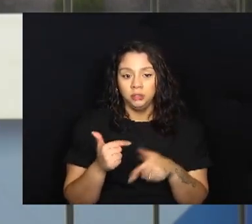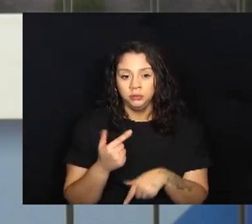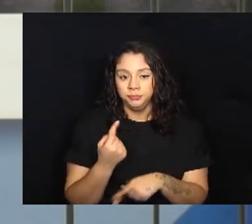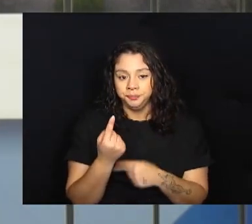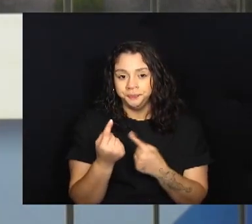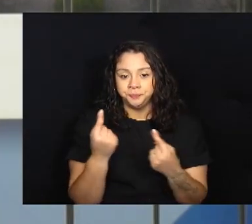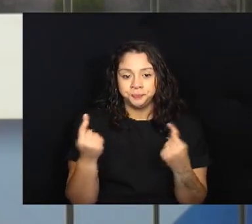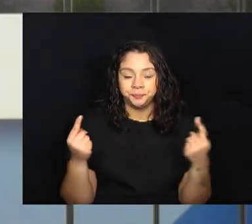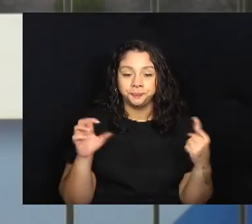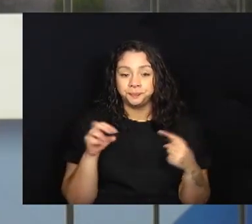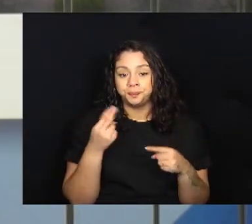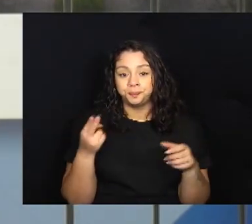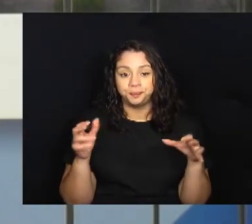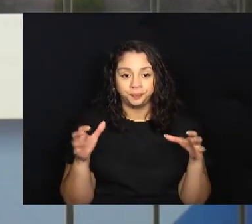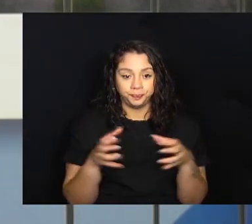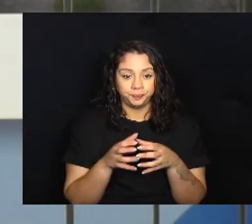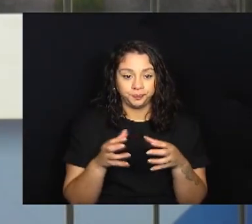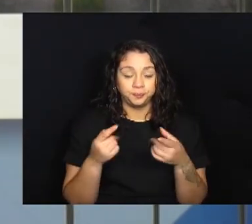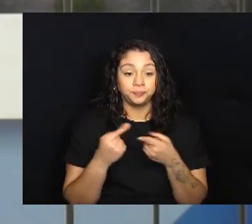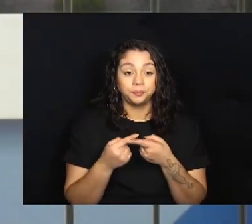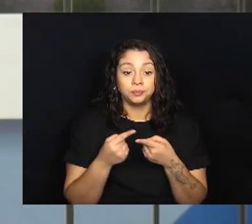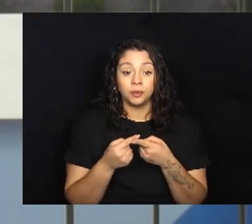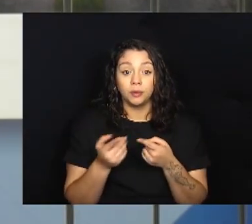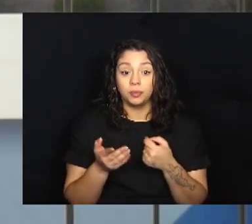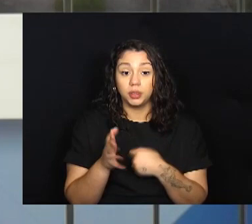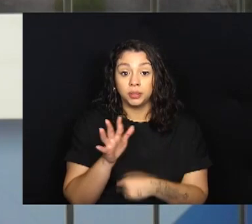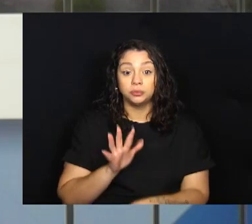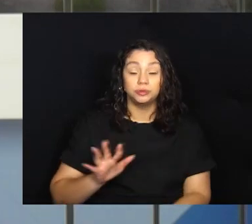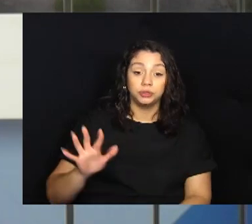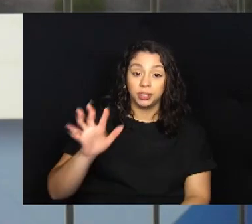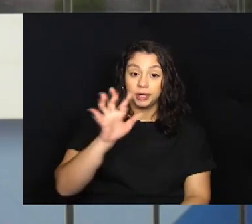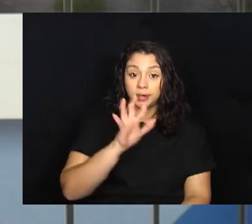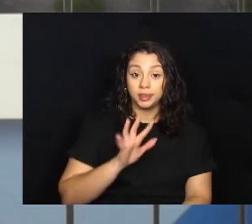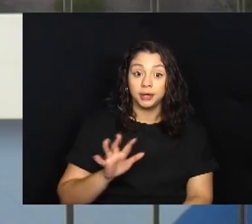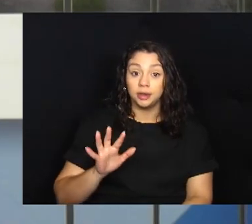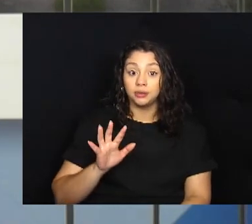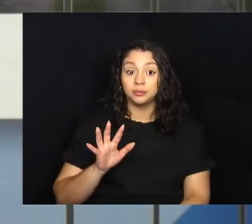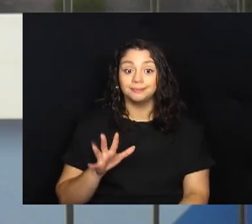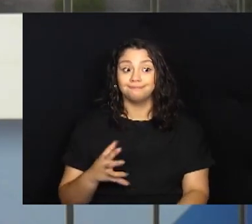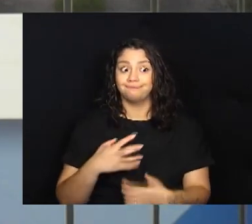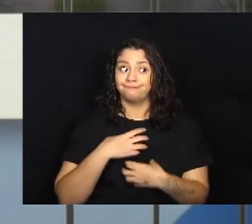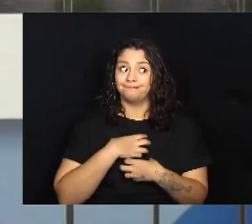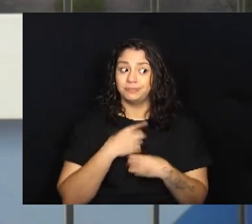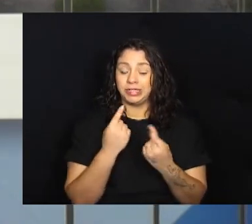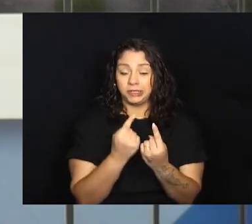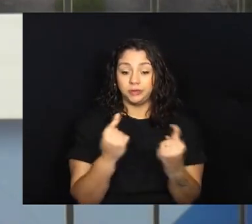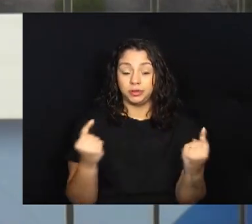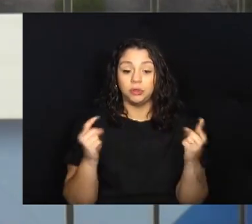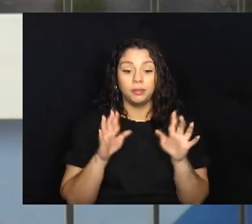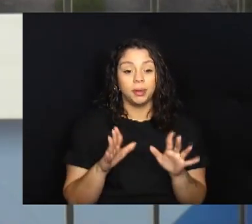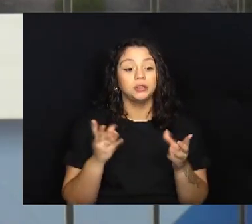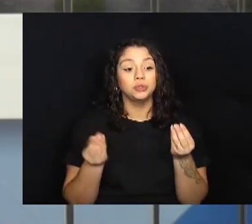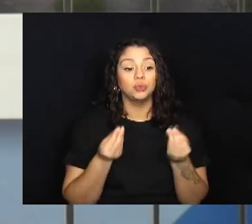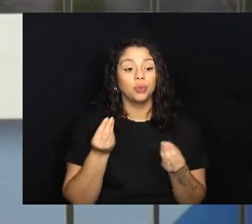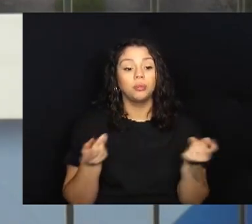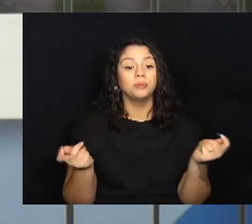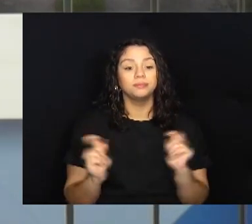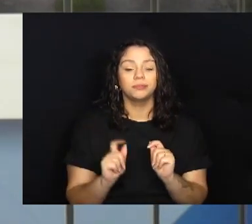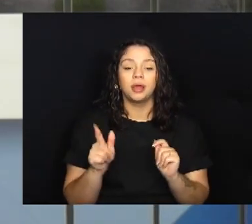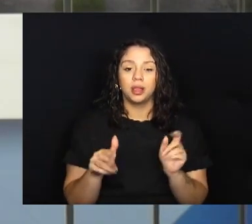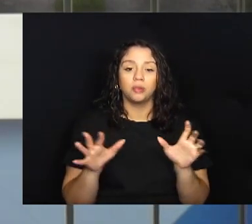ou coletivas, porque, né, em geral, a gente sente individualmente, mas as condições são coletivas. Sim.